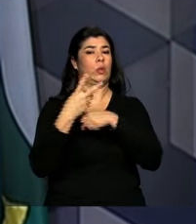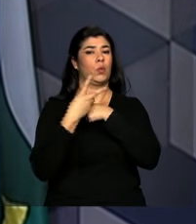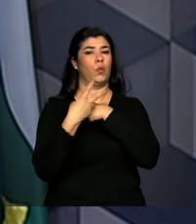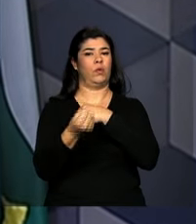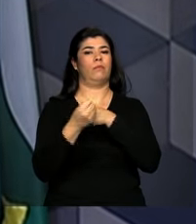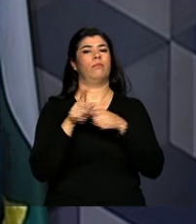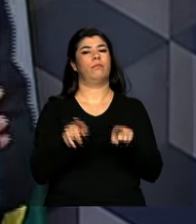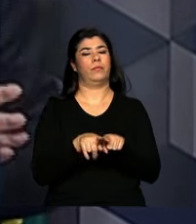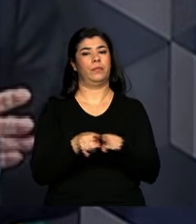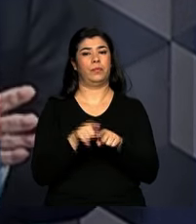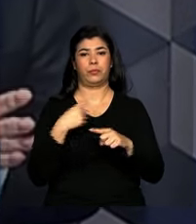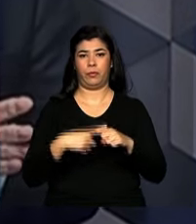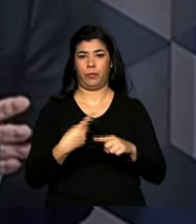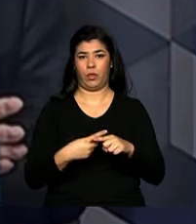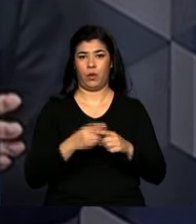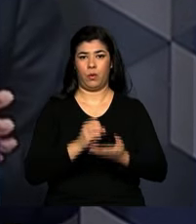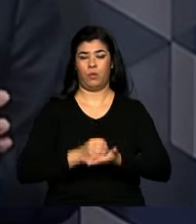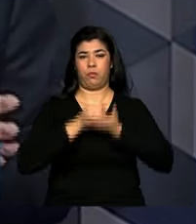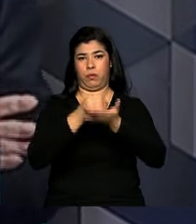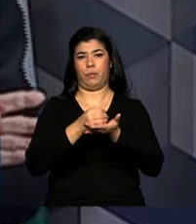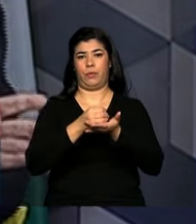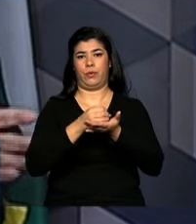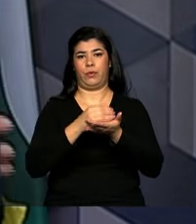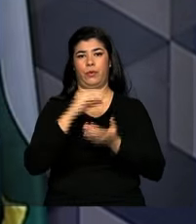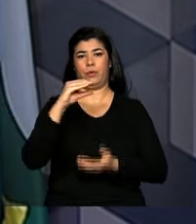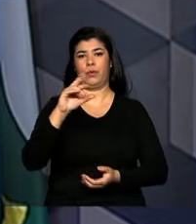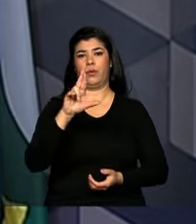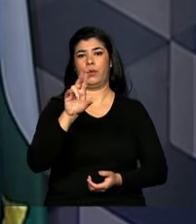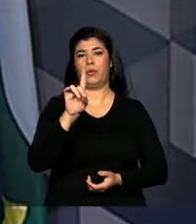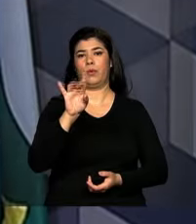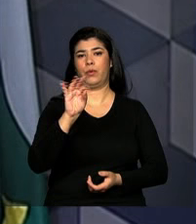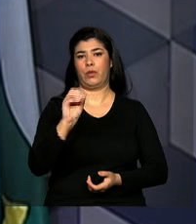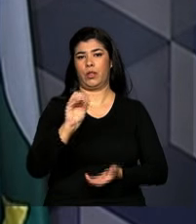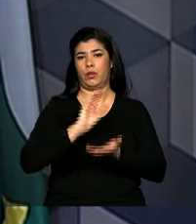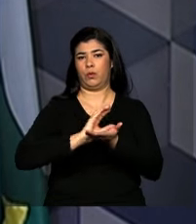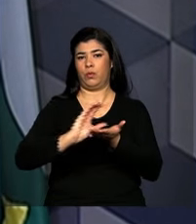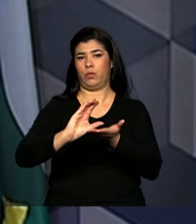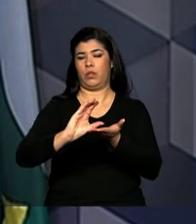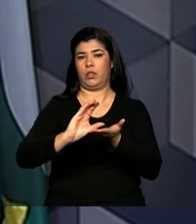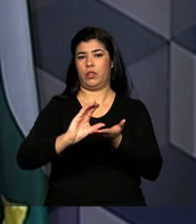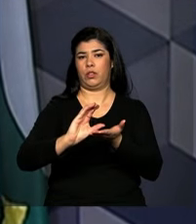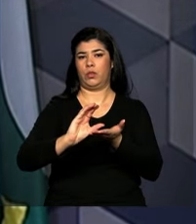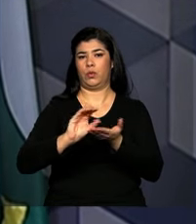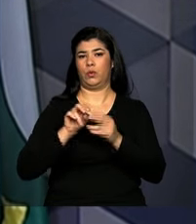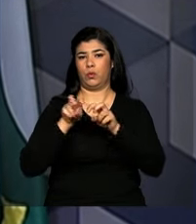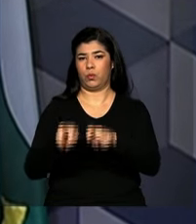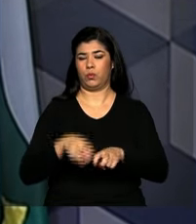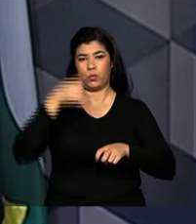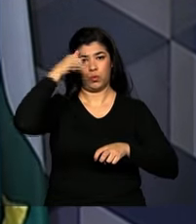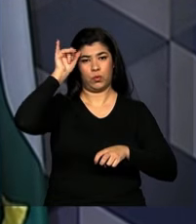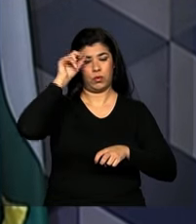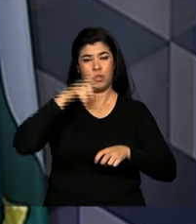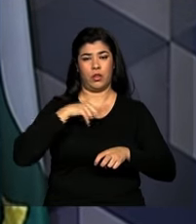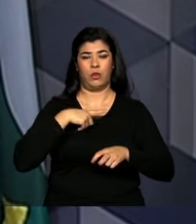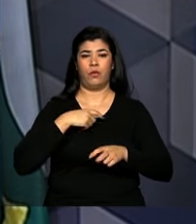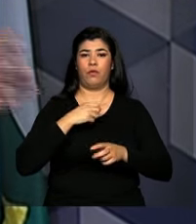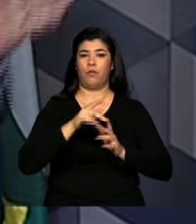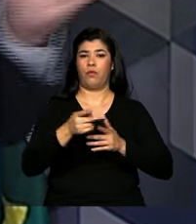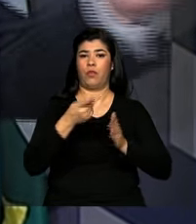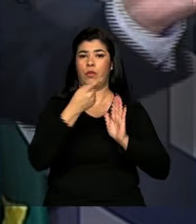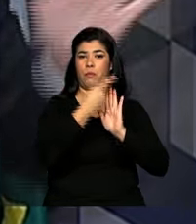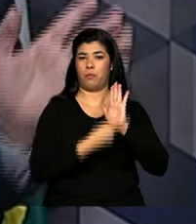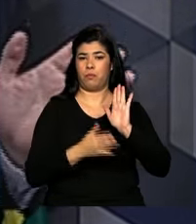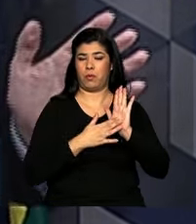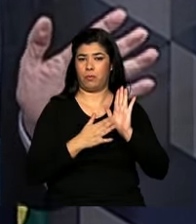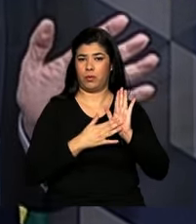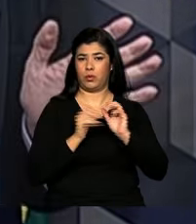porque o crédito rural foi escrito pelo Banco do Brasil junto com o sucesso que foi escrito pelo